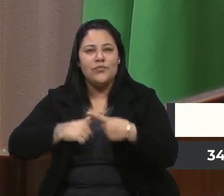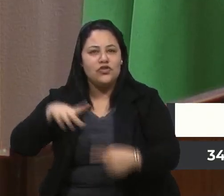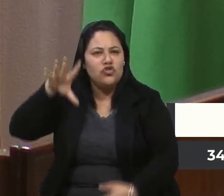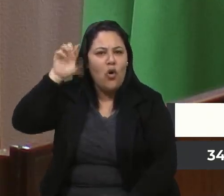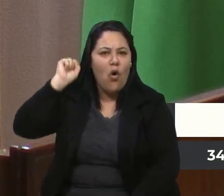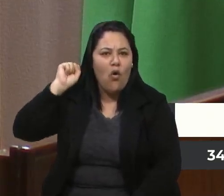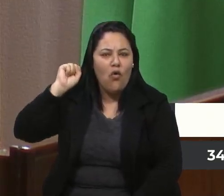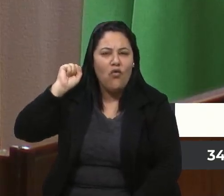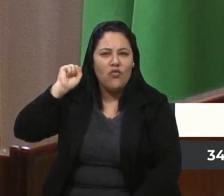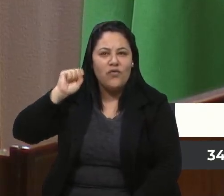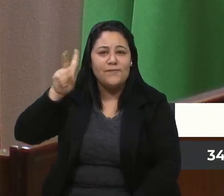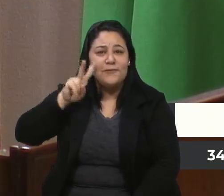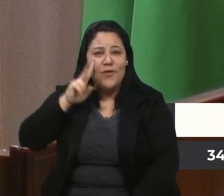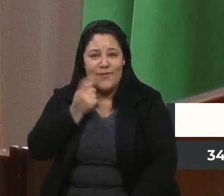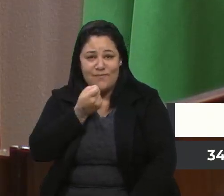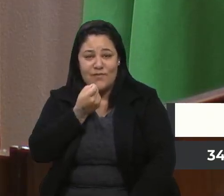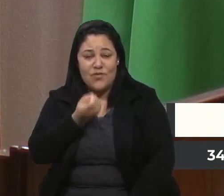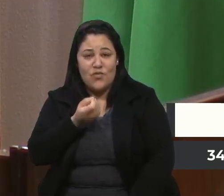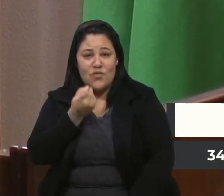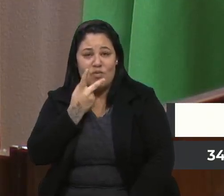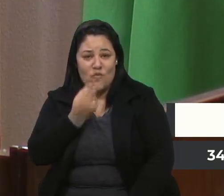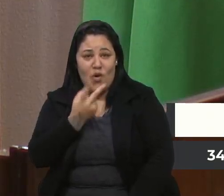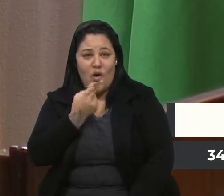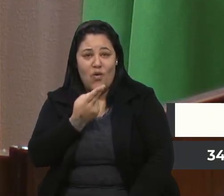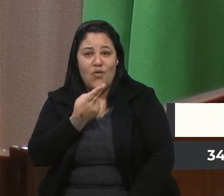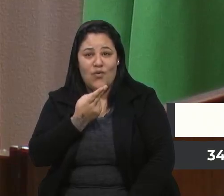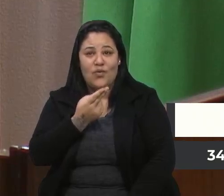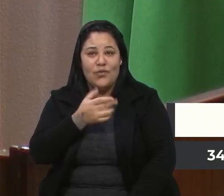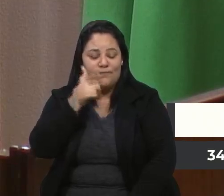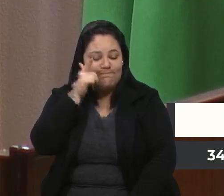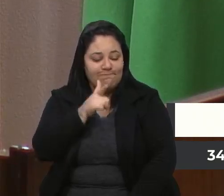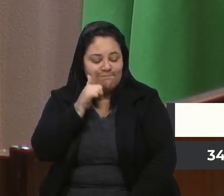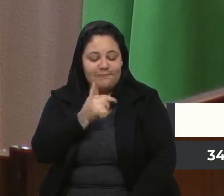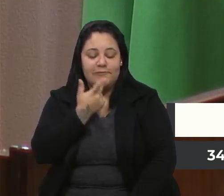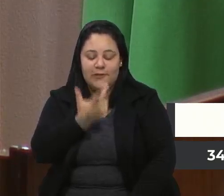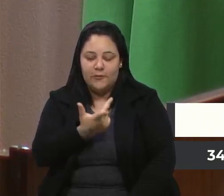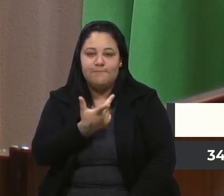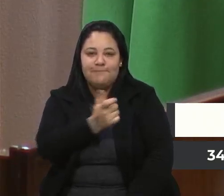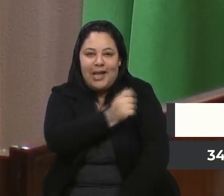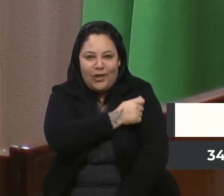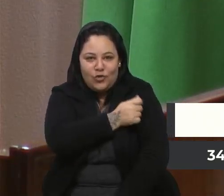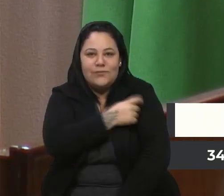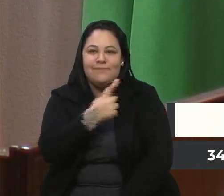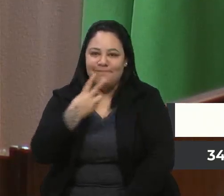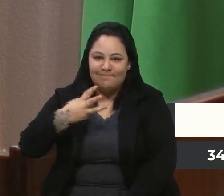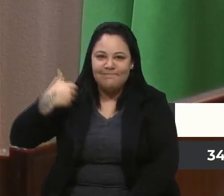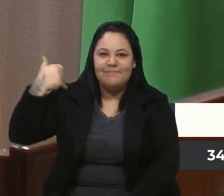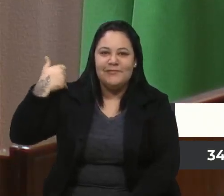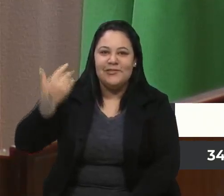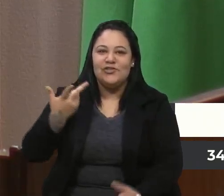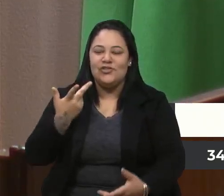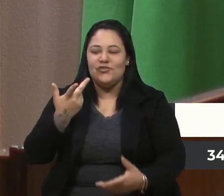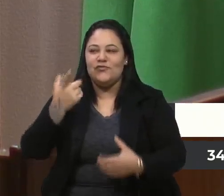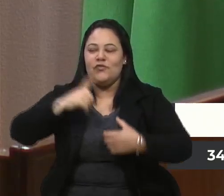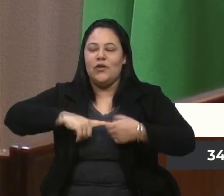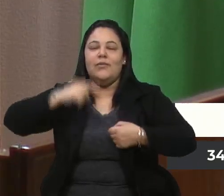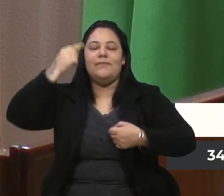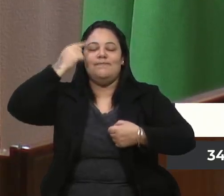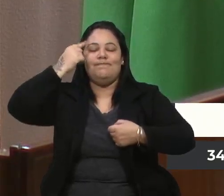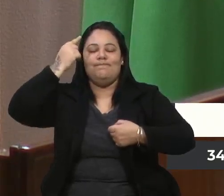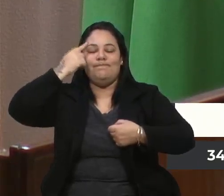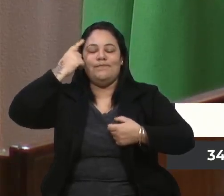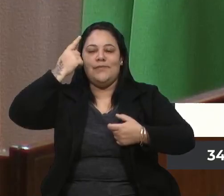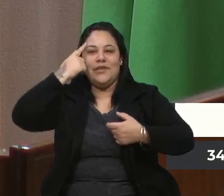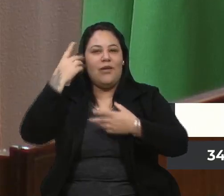essa que o vereador Lucas Carenhato trouxe, a gente volta a refletir sobre tantas questões que estão envolvidas no